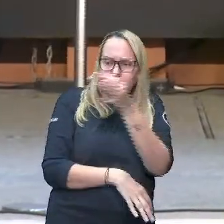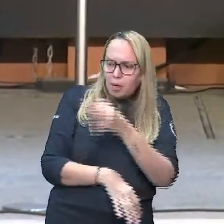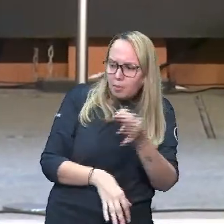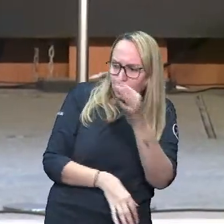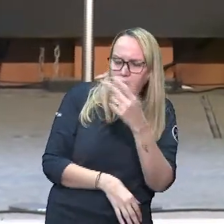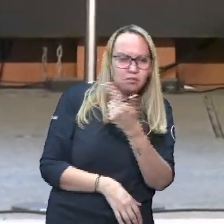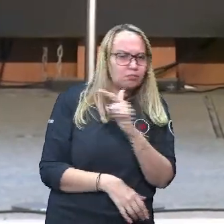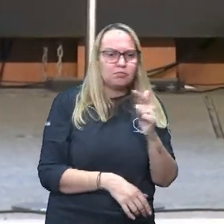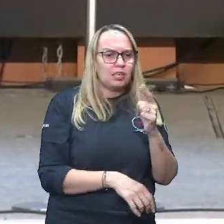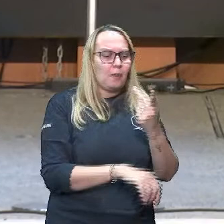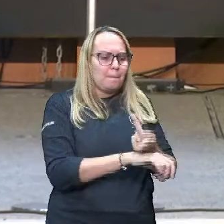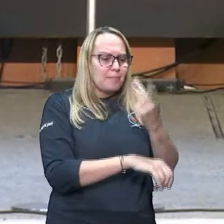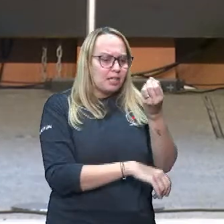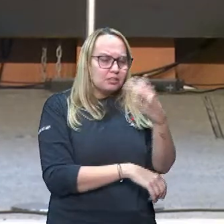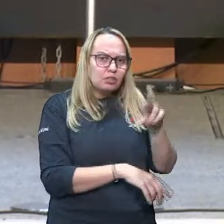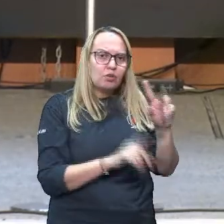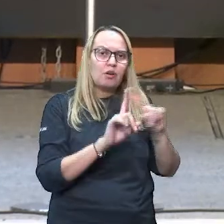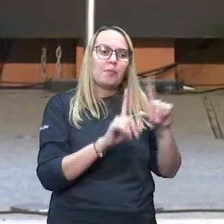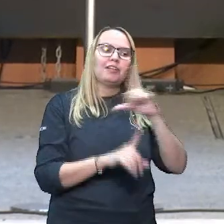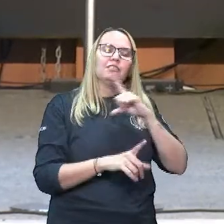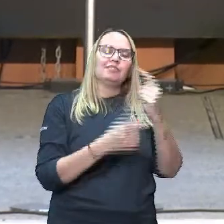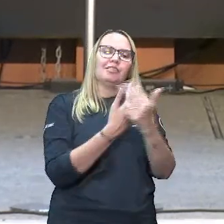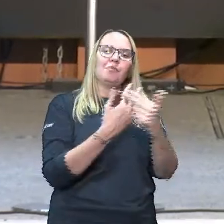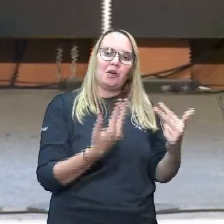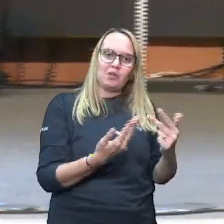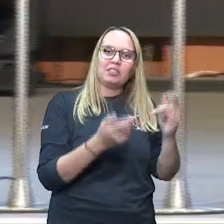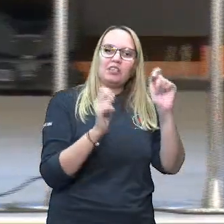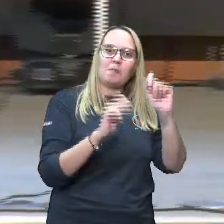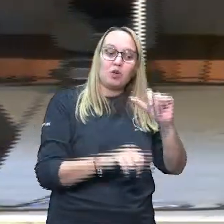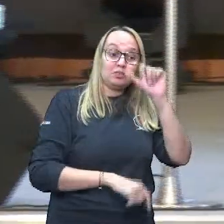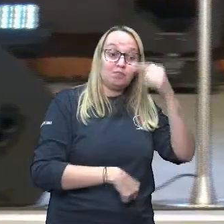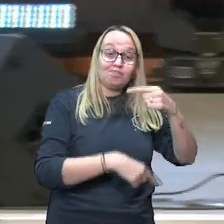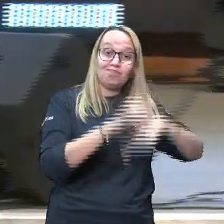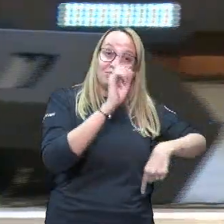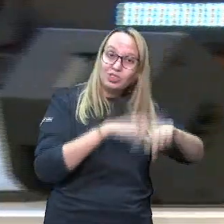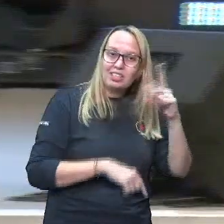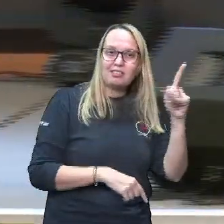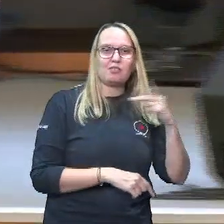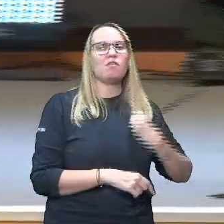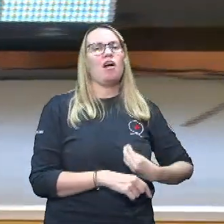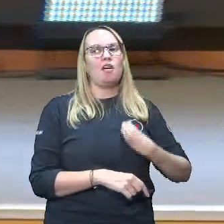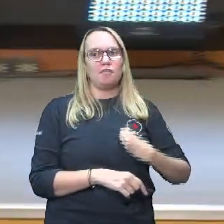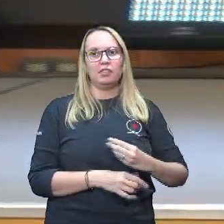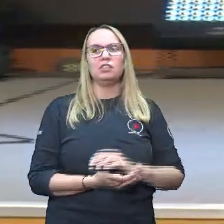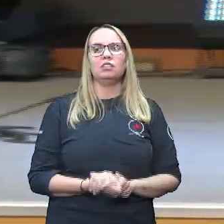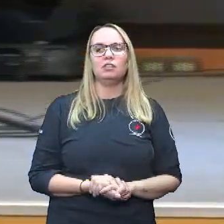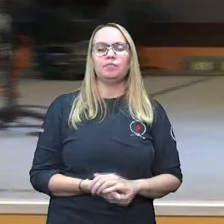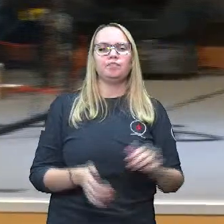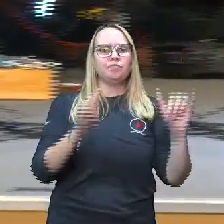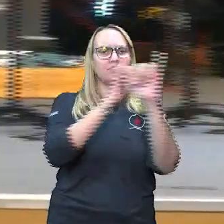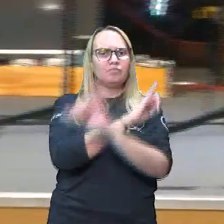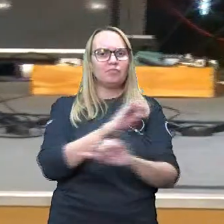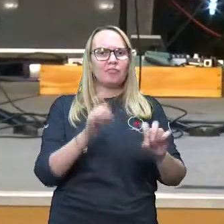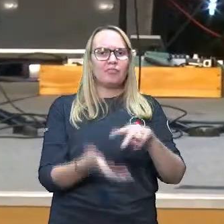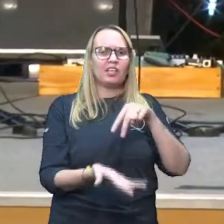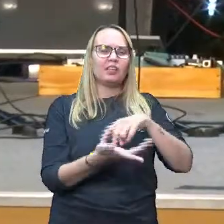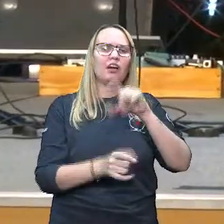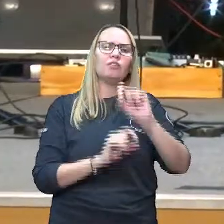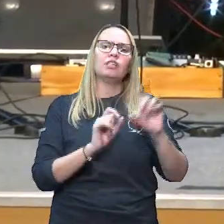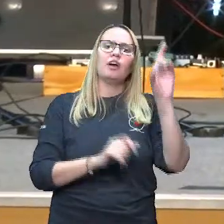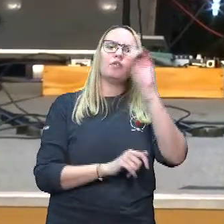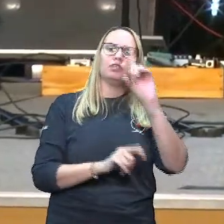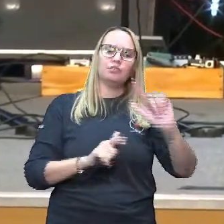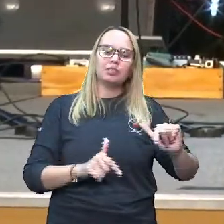tenho prata e nem ouro, mas eu carrego uma coisa que pode transformar a sua vida. Eu vi com uma palavra para alguém aqui: o Deus que operou